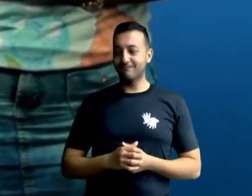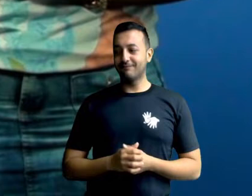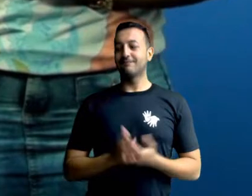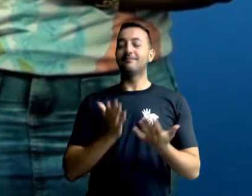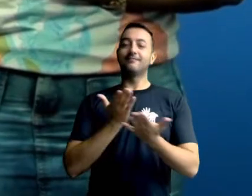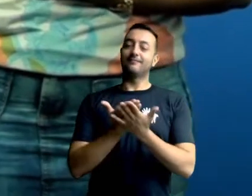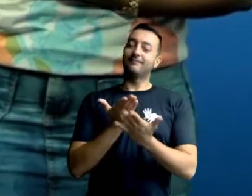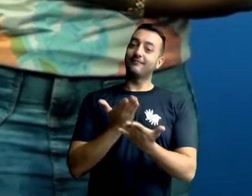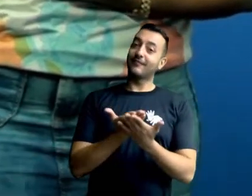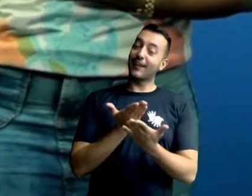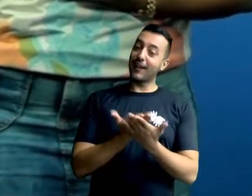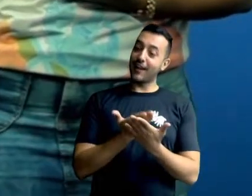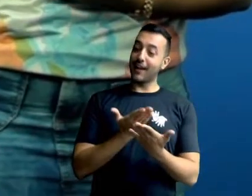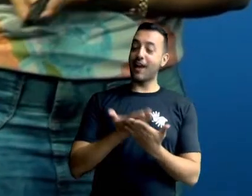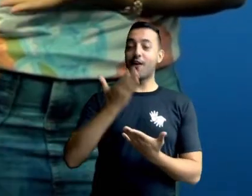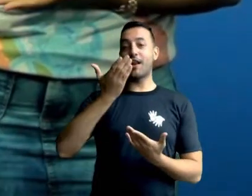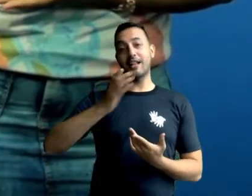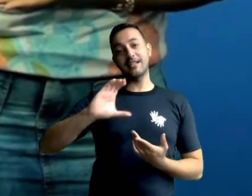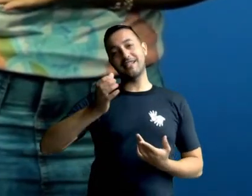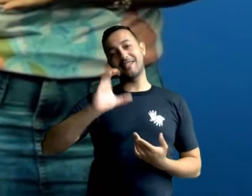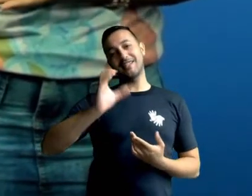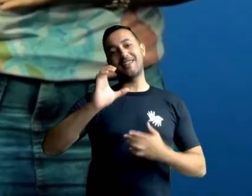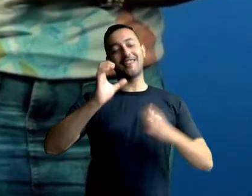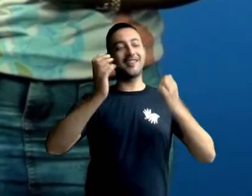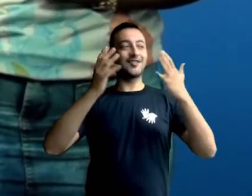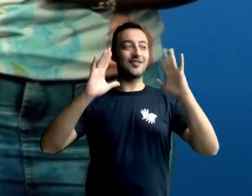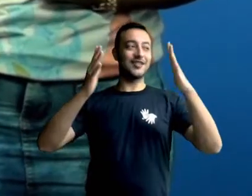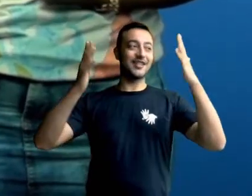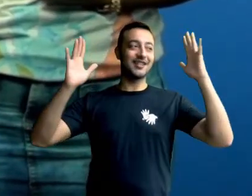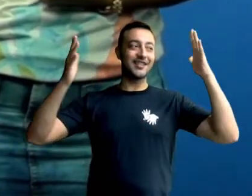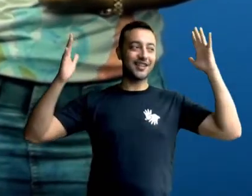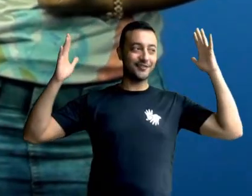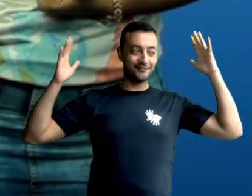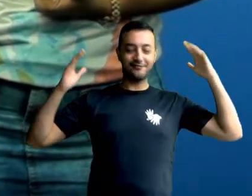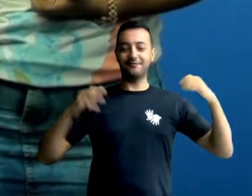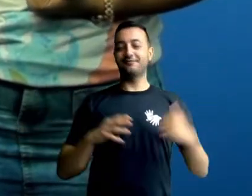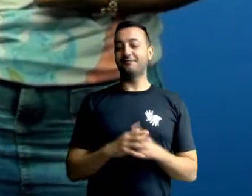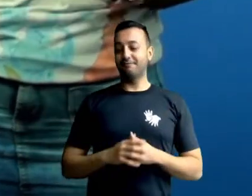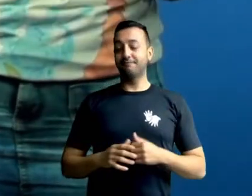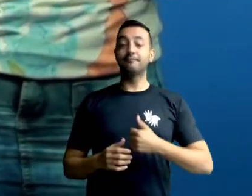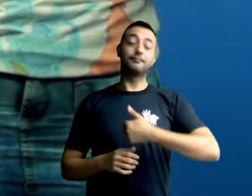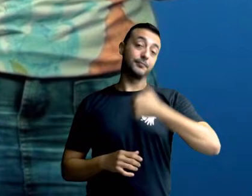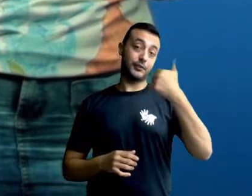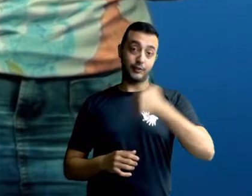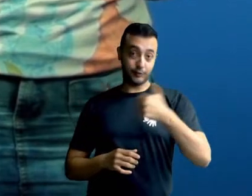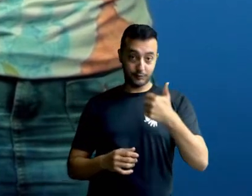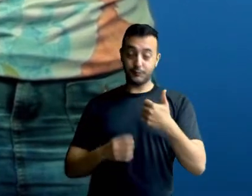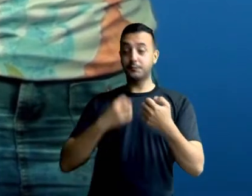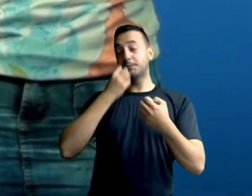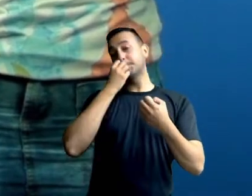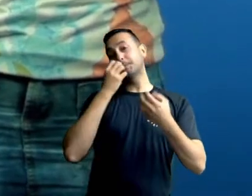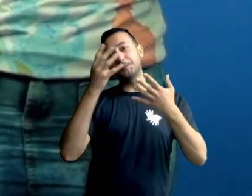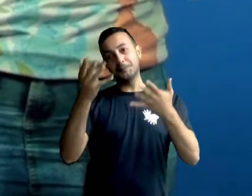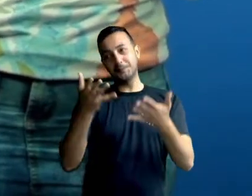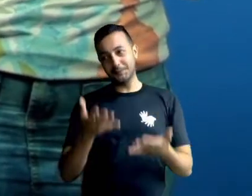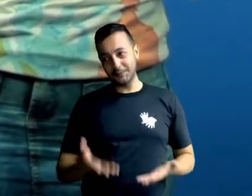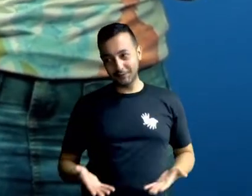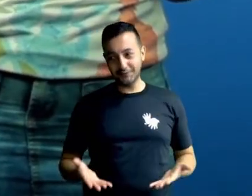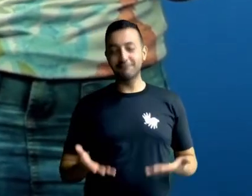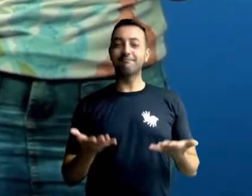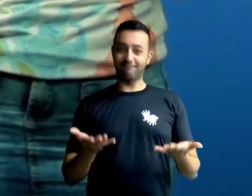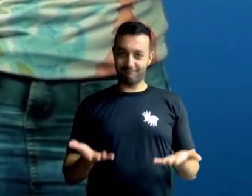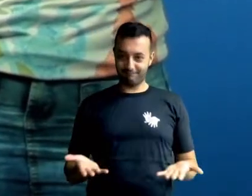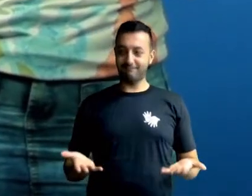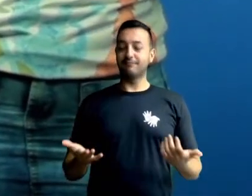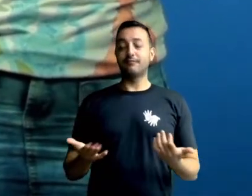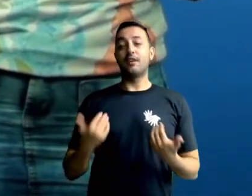diferentes. É a nossa aulinha de ciências da natureza. Primeiramente, seja muito